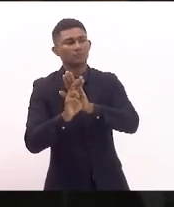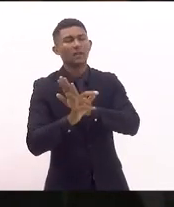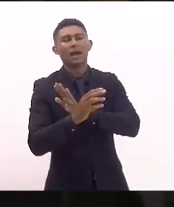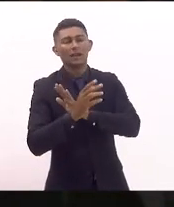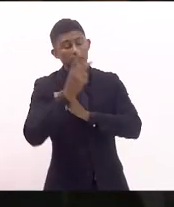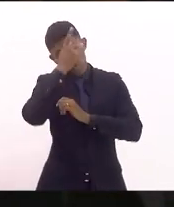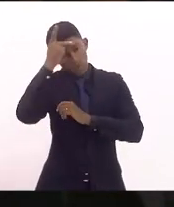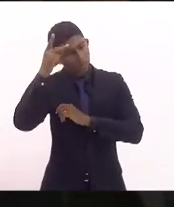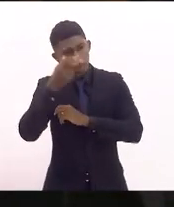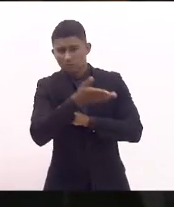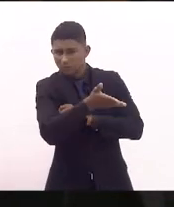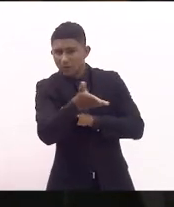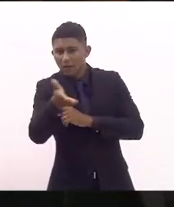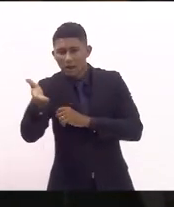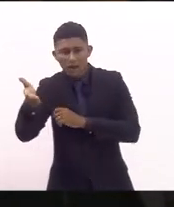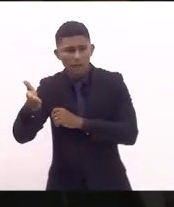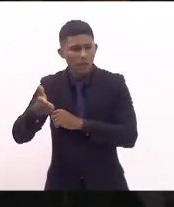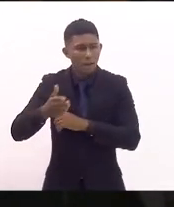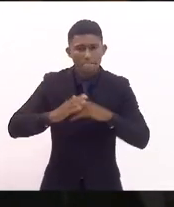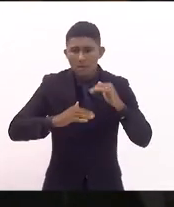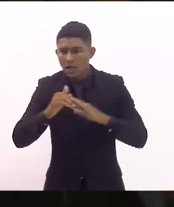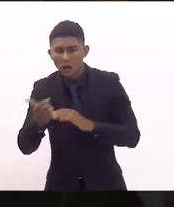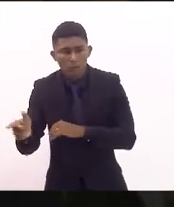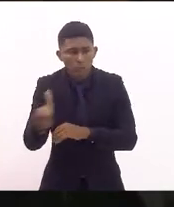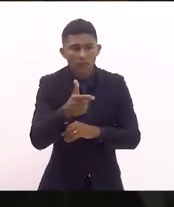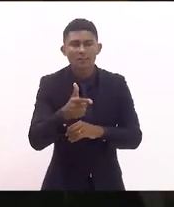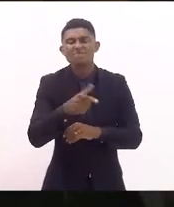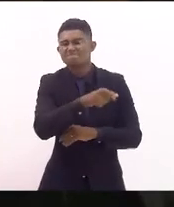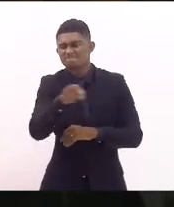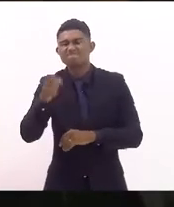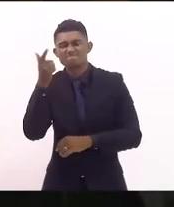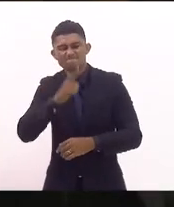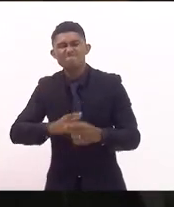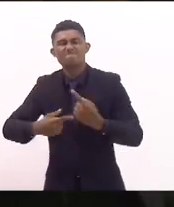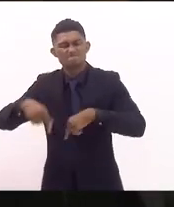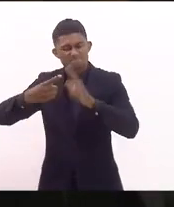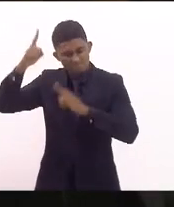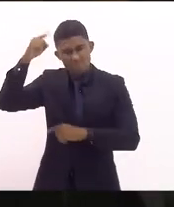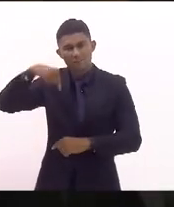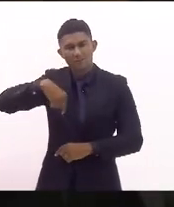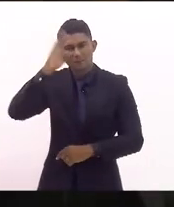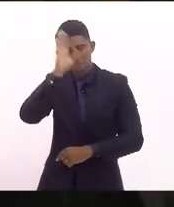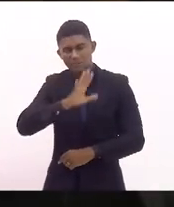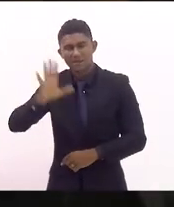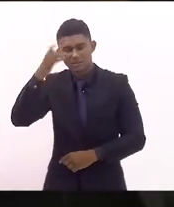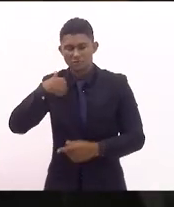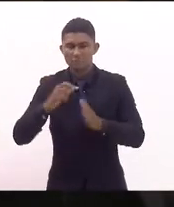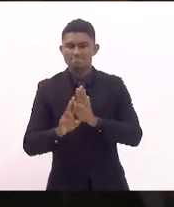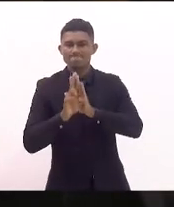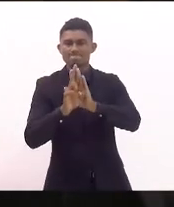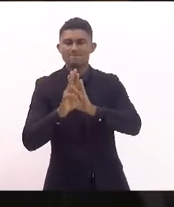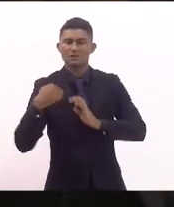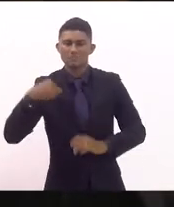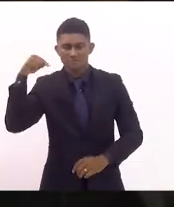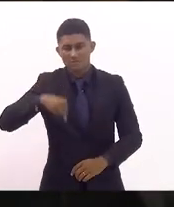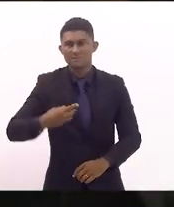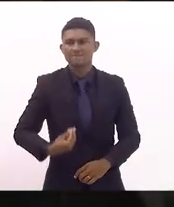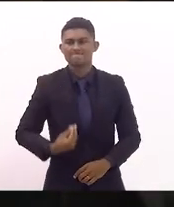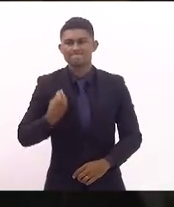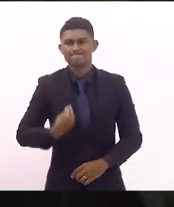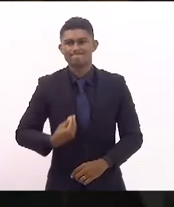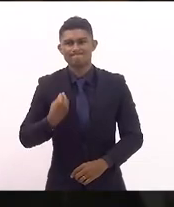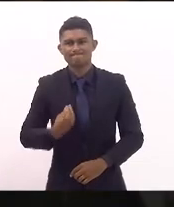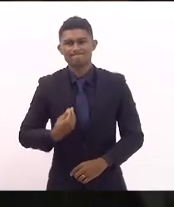improváveis existentes nos rincões deste vasto Brasil afora. Eu estou presente.